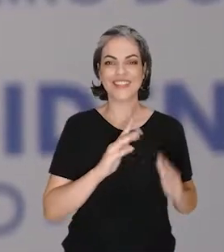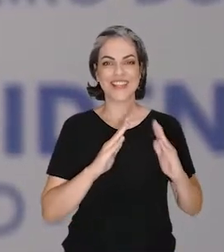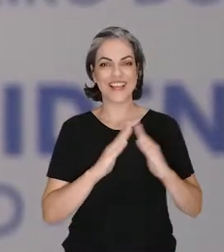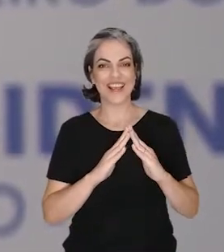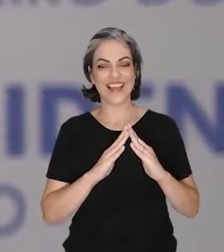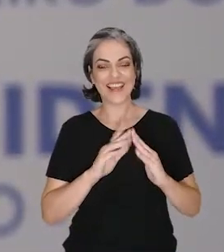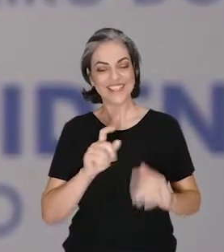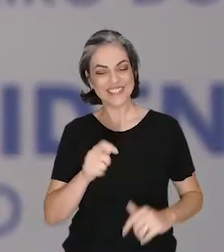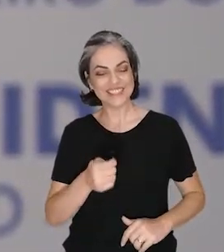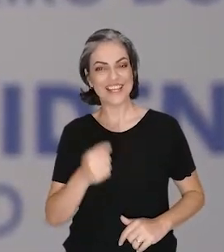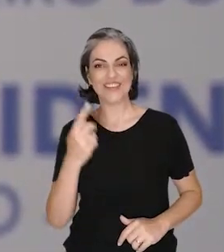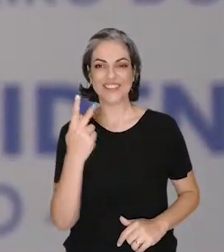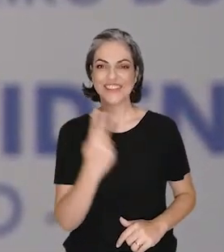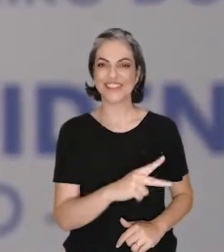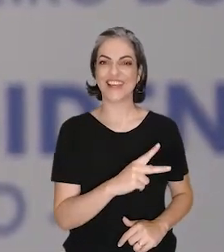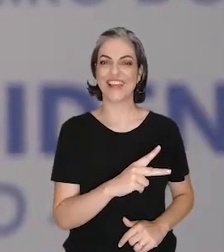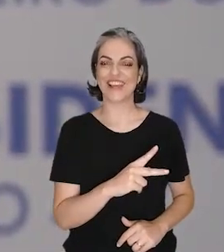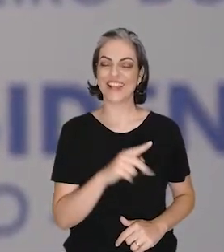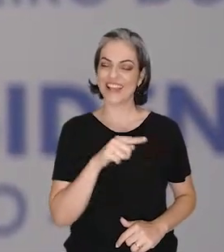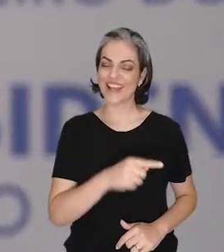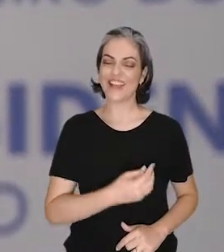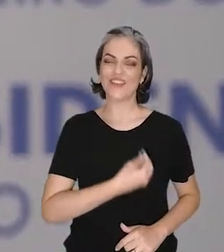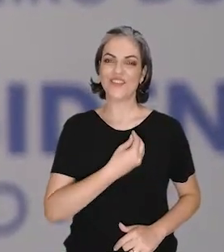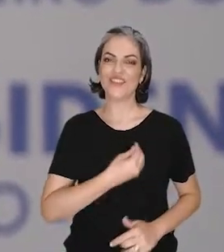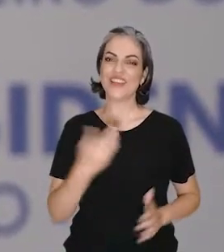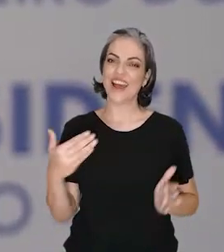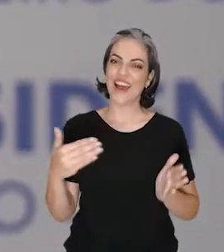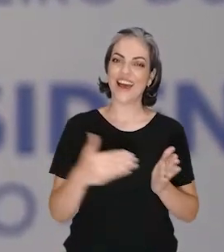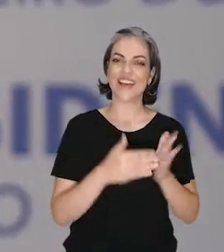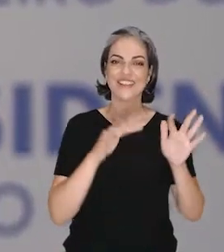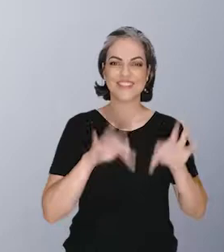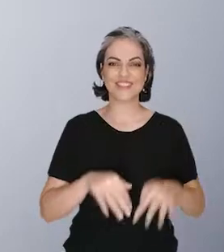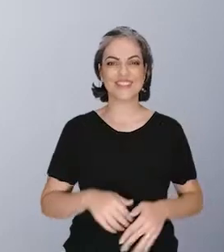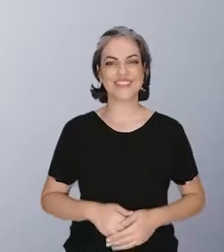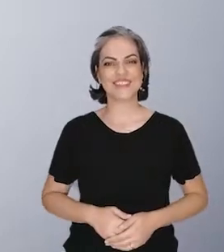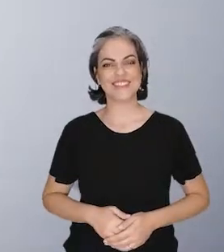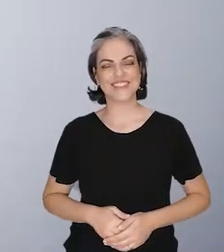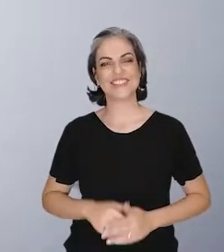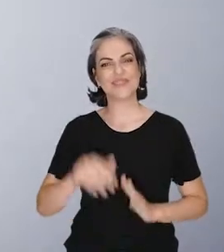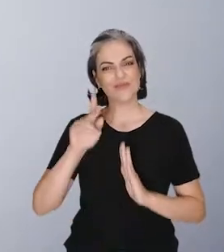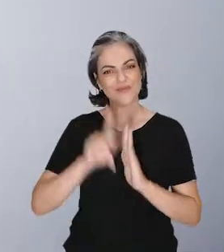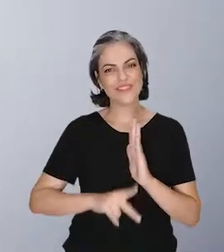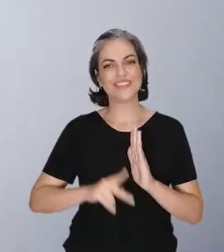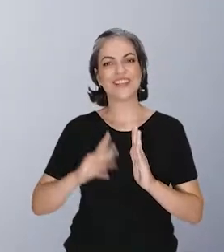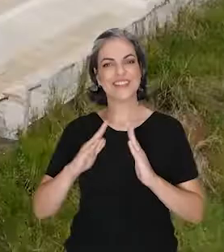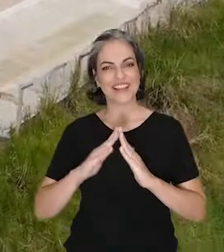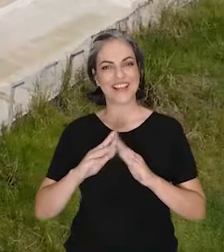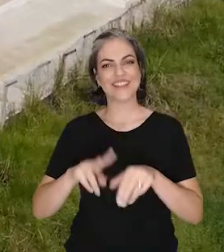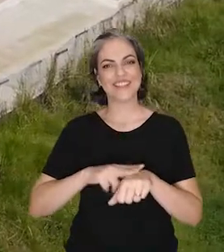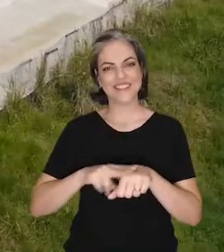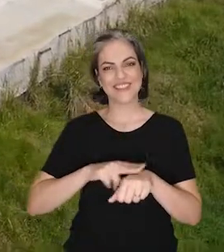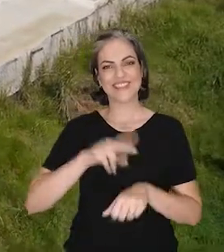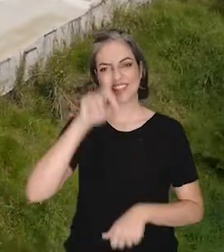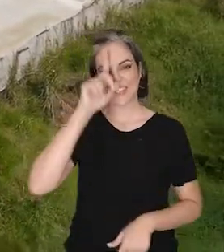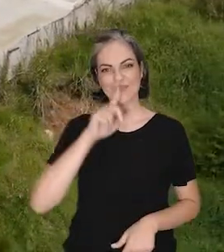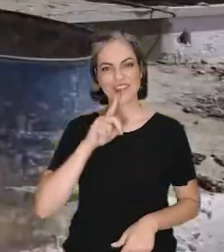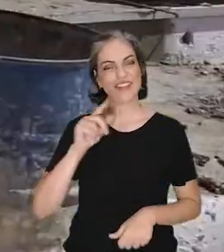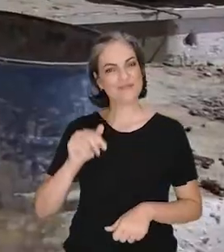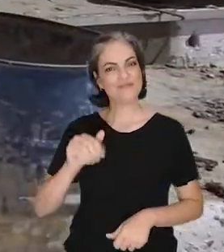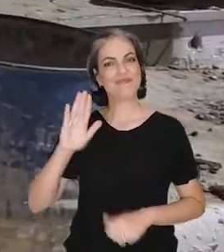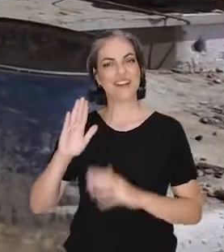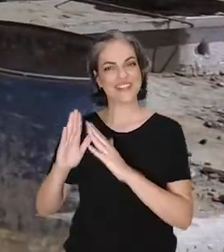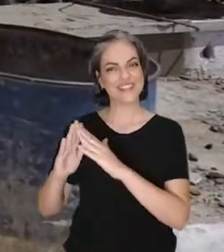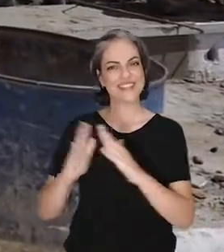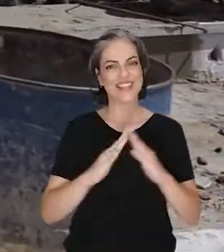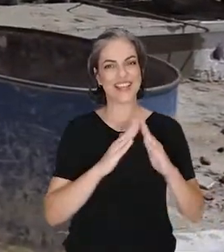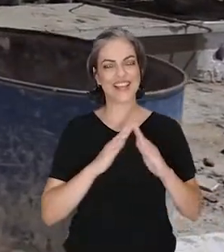chaves de um local onde ela vai terminar os seus dias. Casa verde e amarela. Mais moradia,